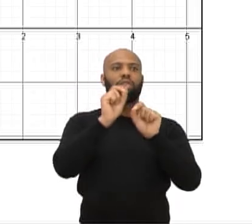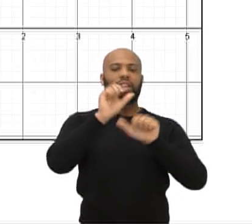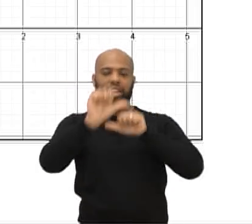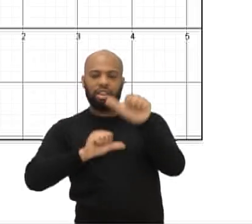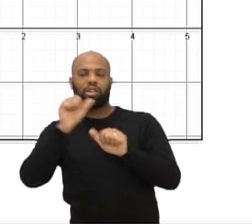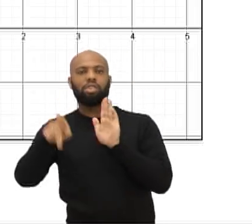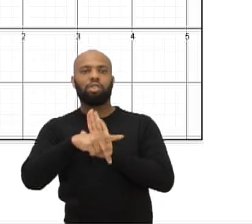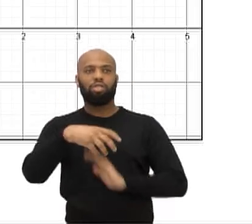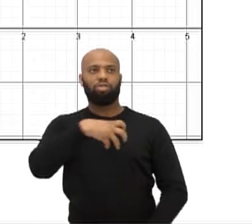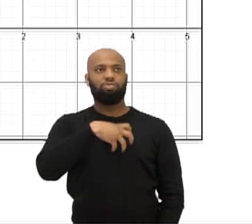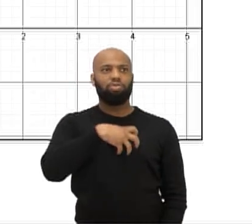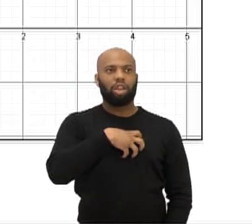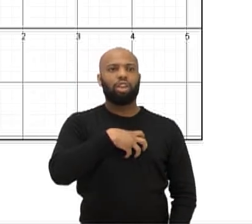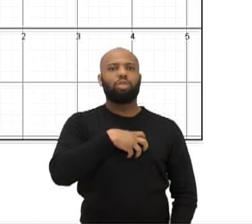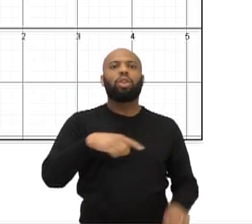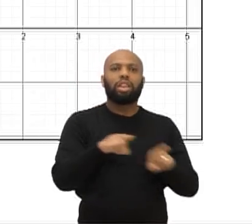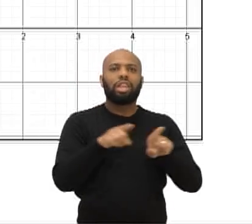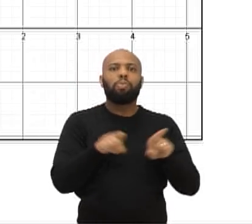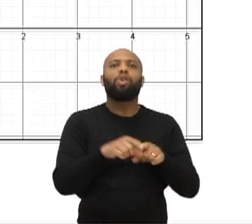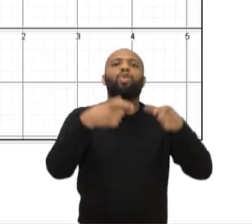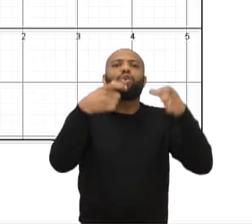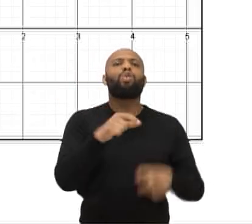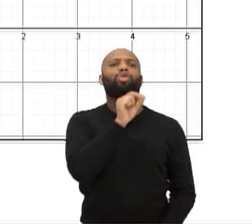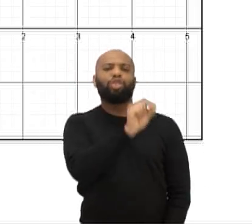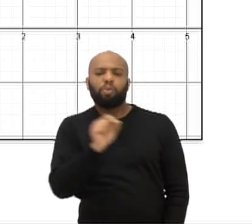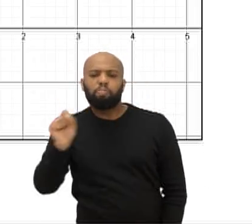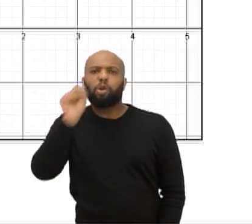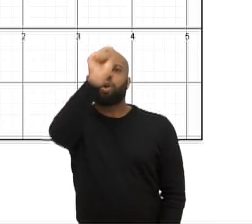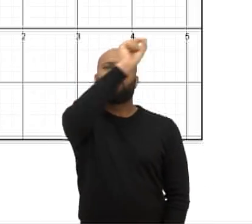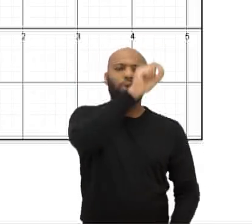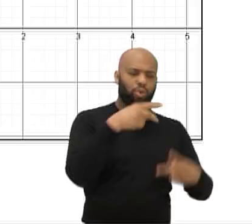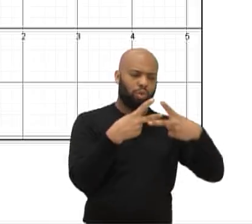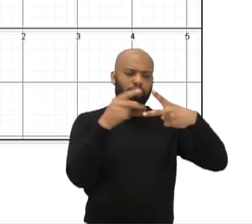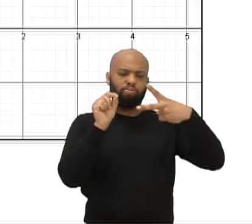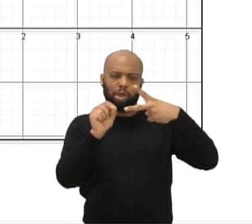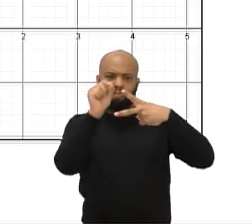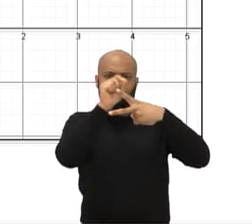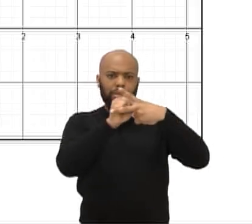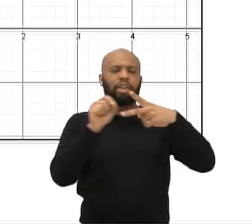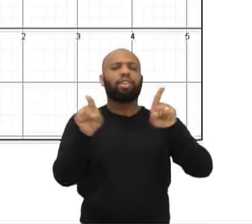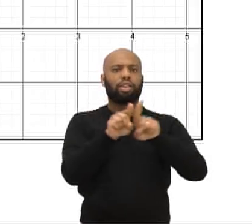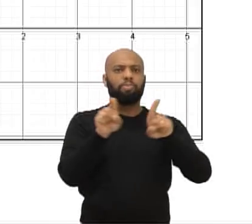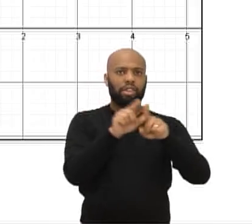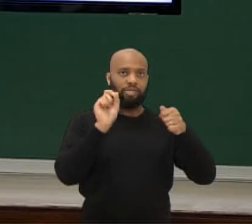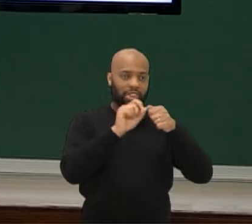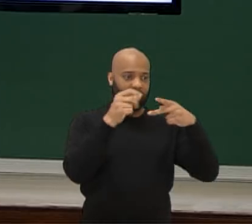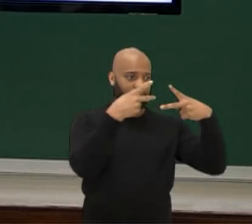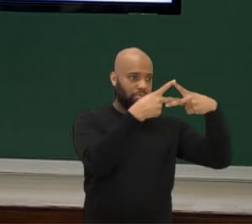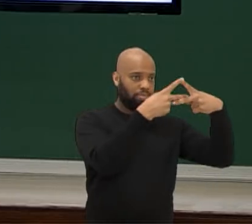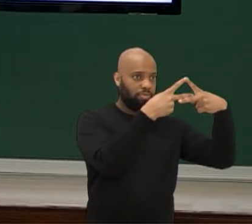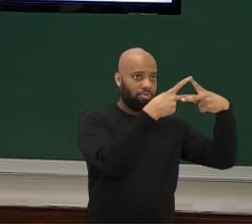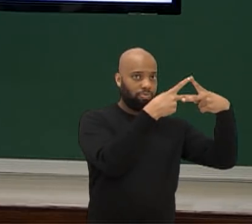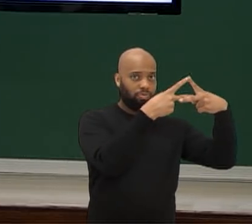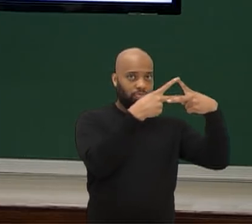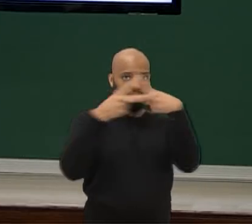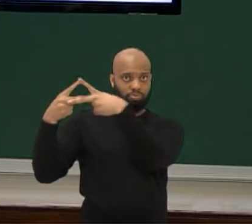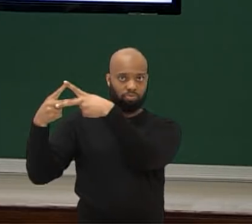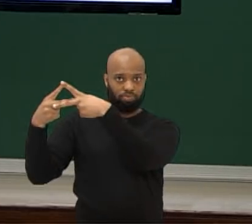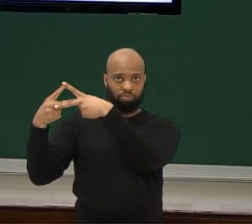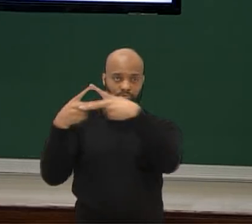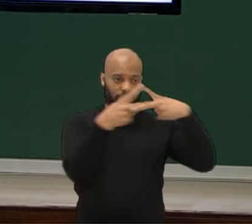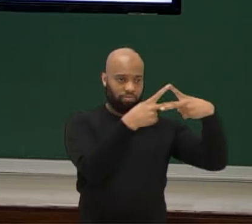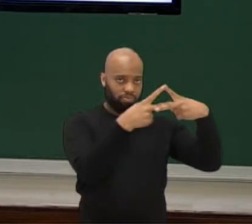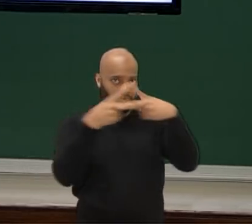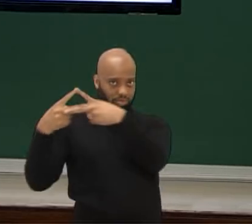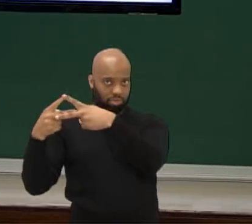transformando e informando as coordenadas do triângulo transladado. Então você vai fazer a translação da imagem e